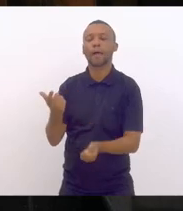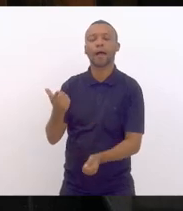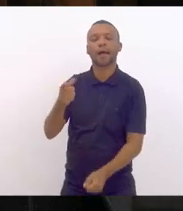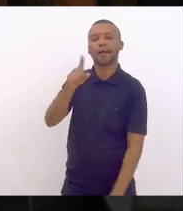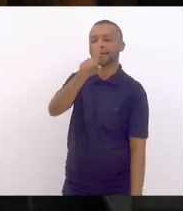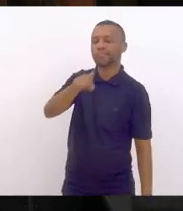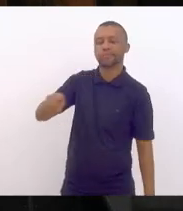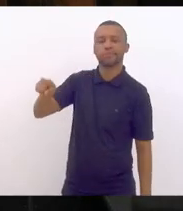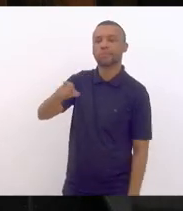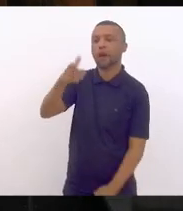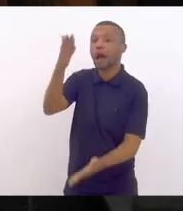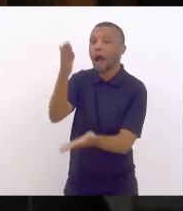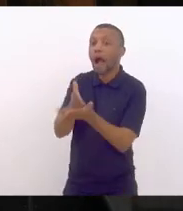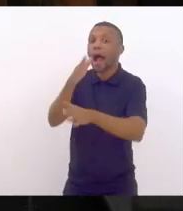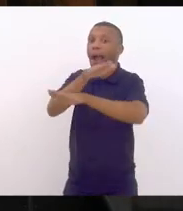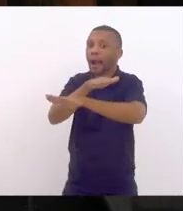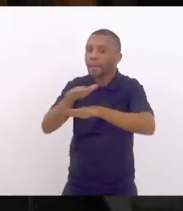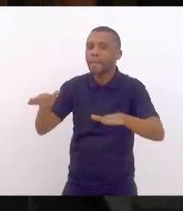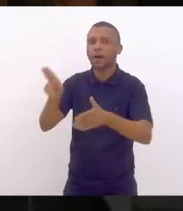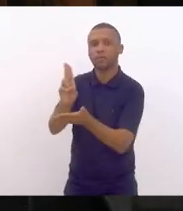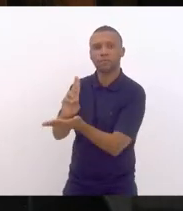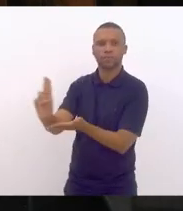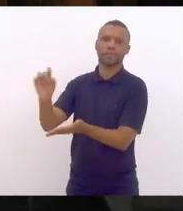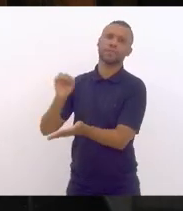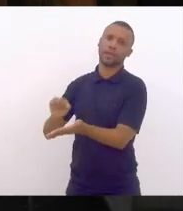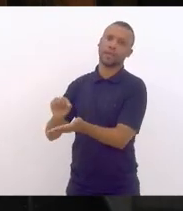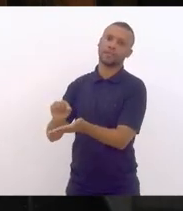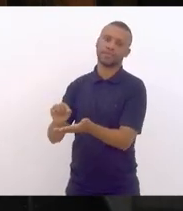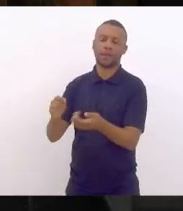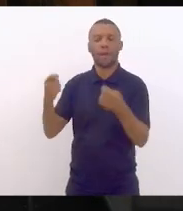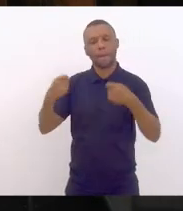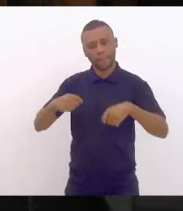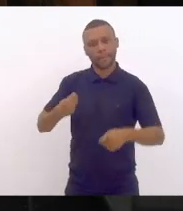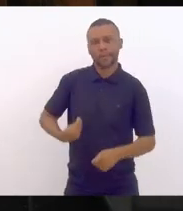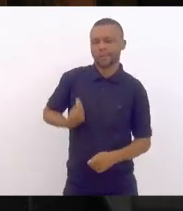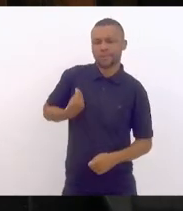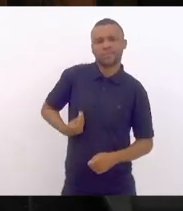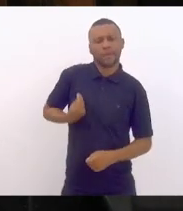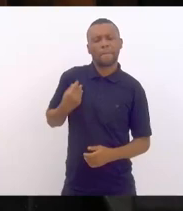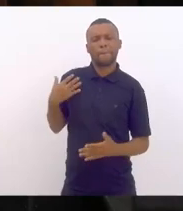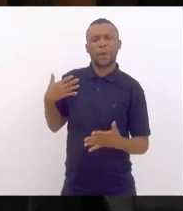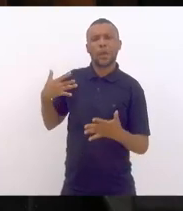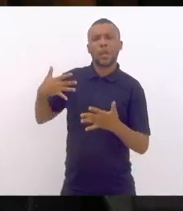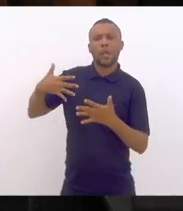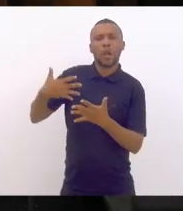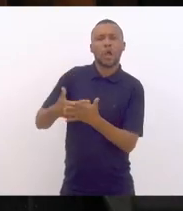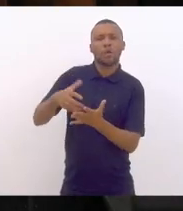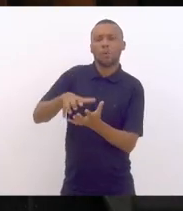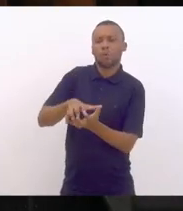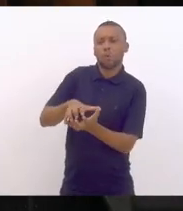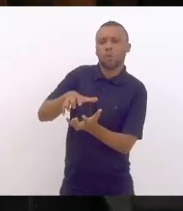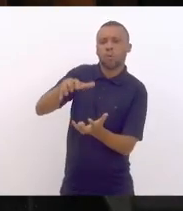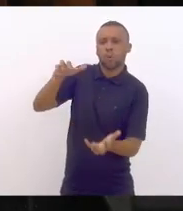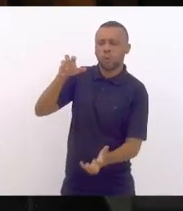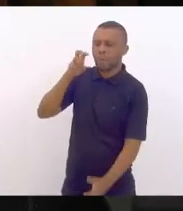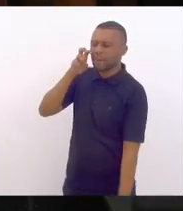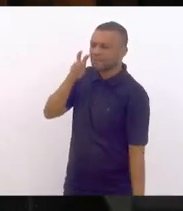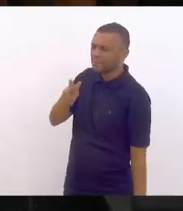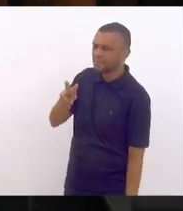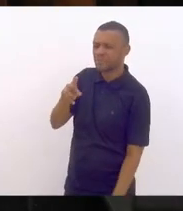universidade eu precisei viver tantos anos para ver algo tão